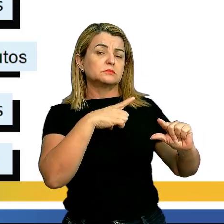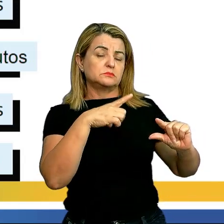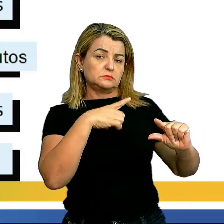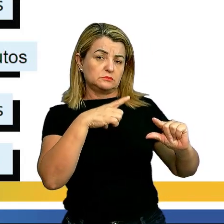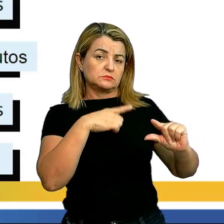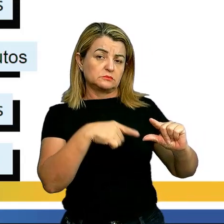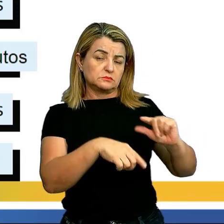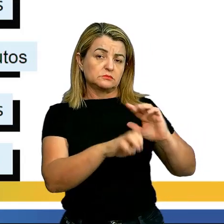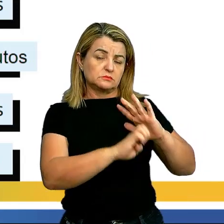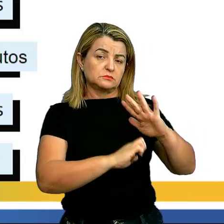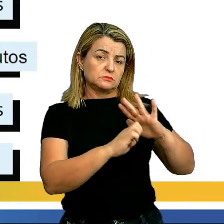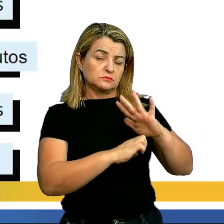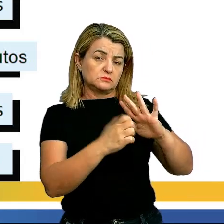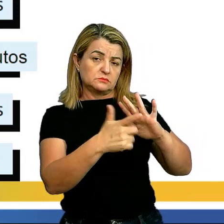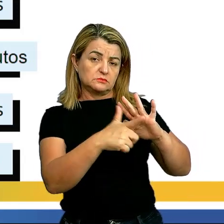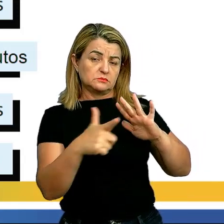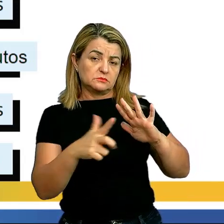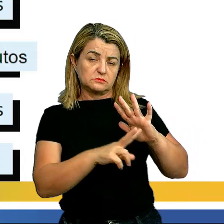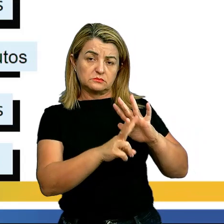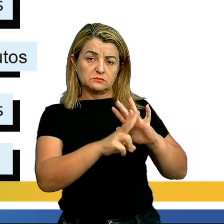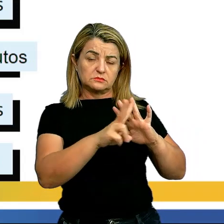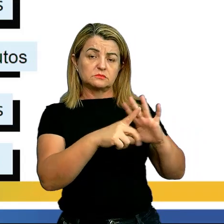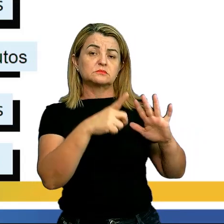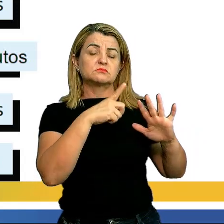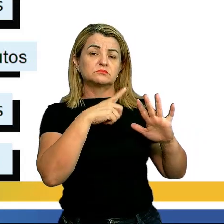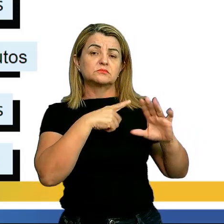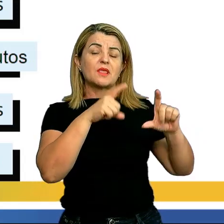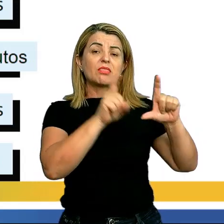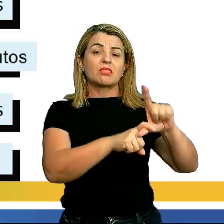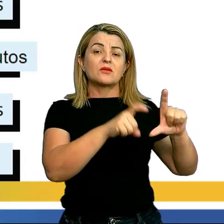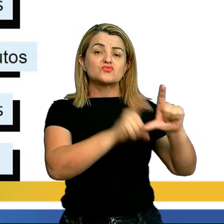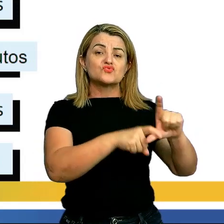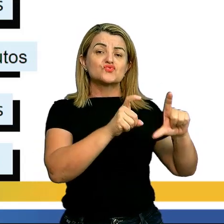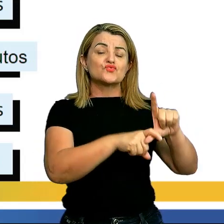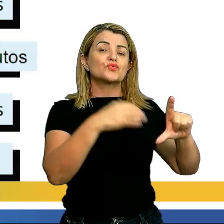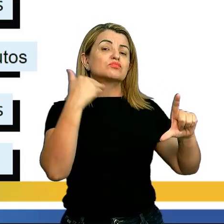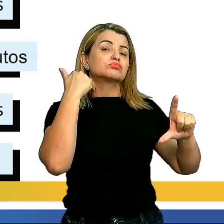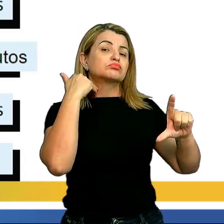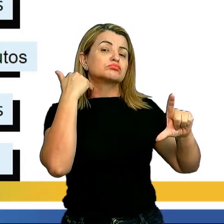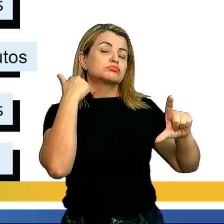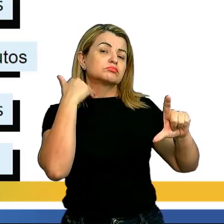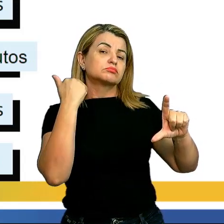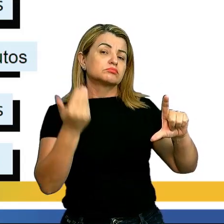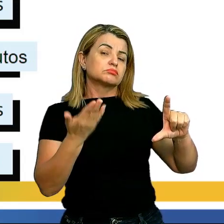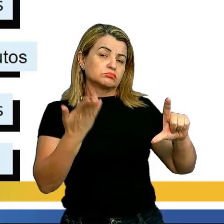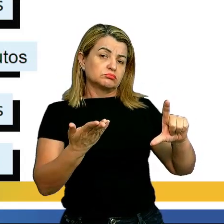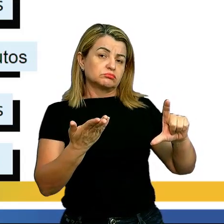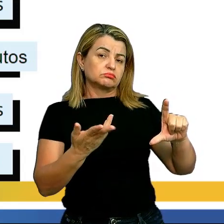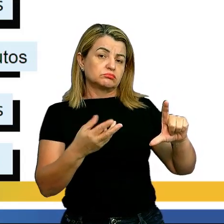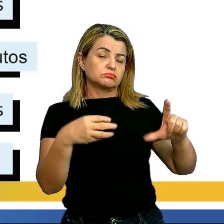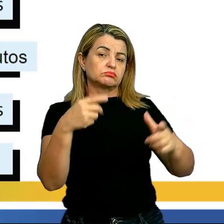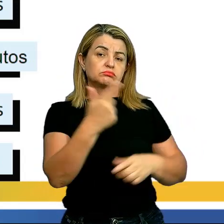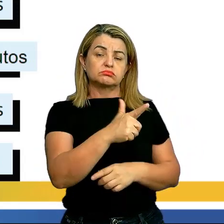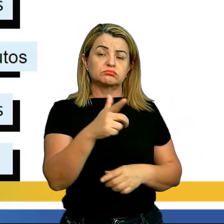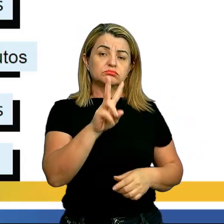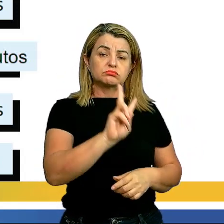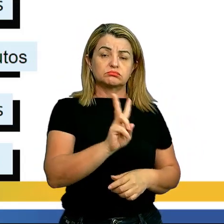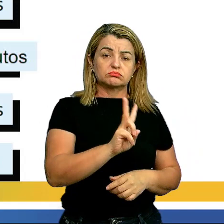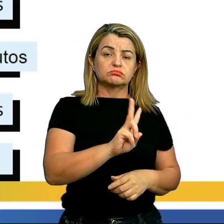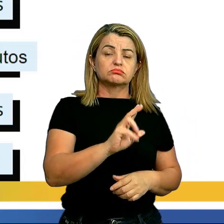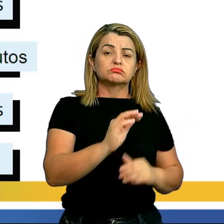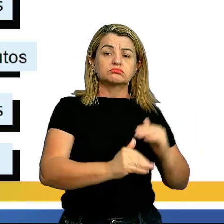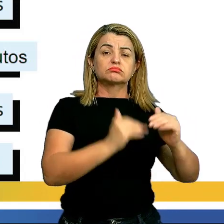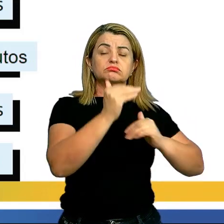empresas desvalorizadas também vão levar à dívida nos bancos. Então você está vendo que a desvalorização das empresas ela